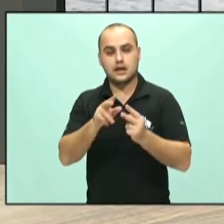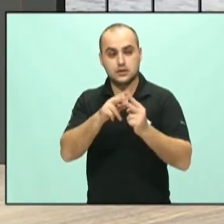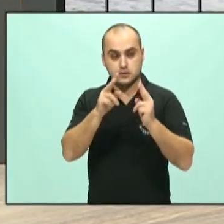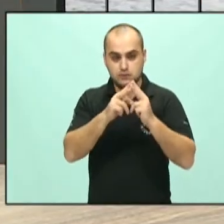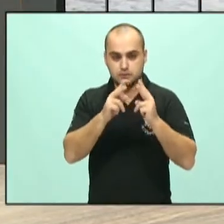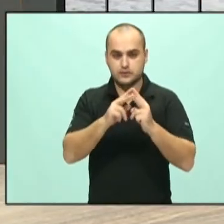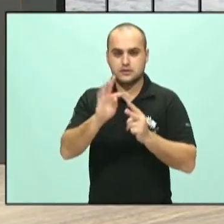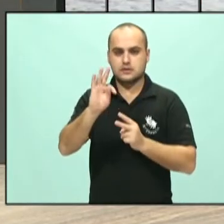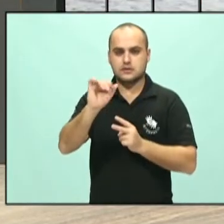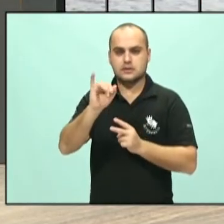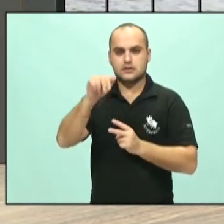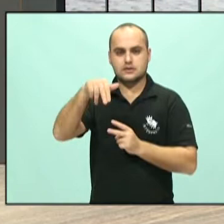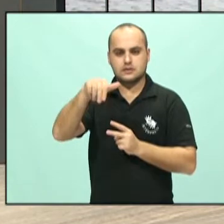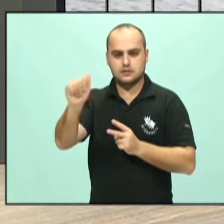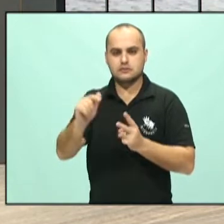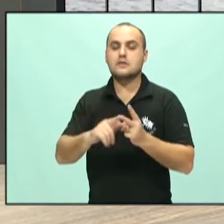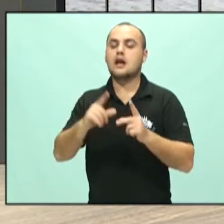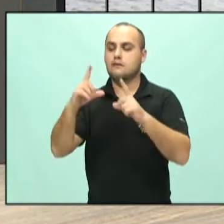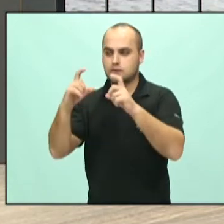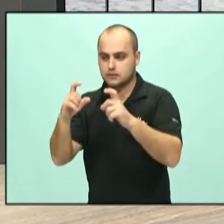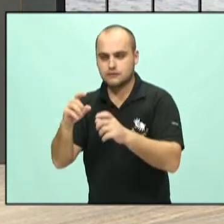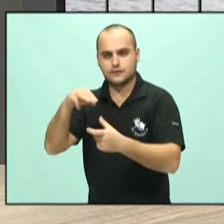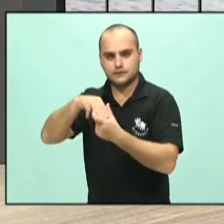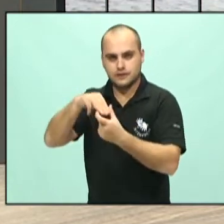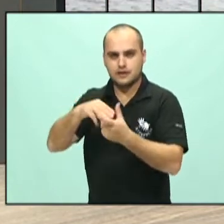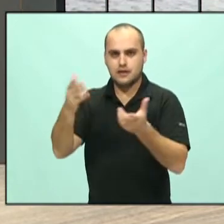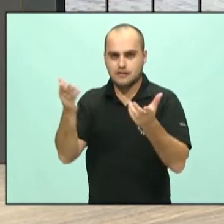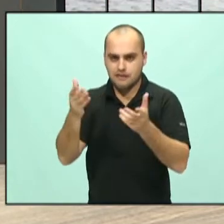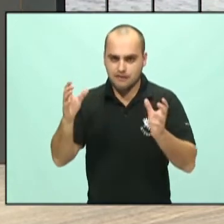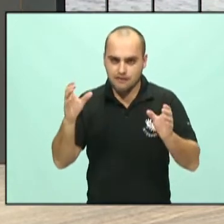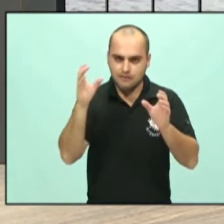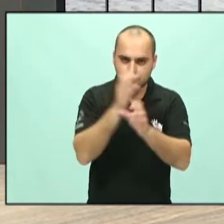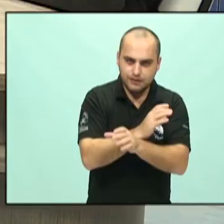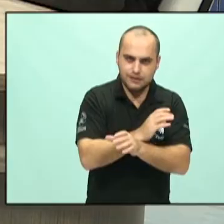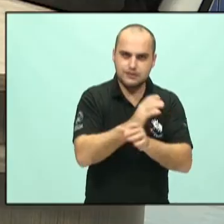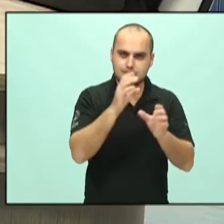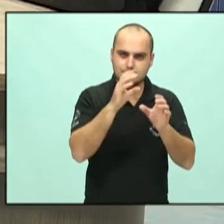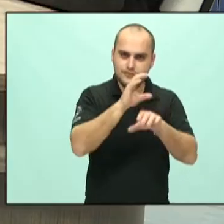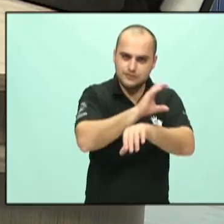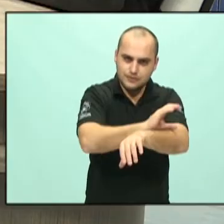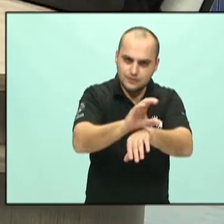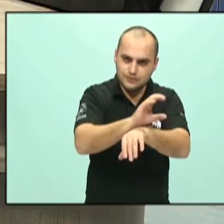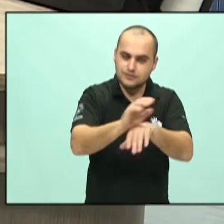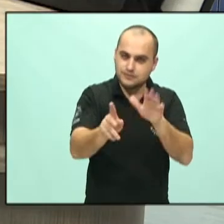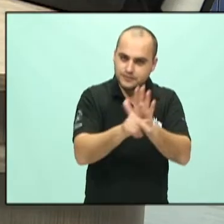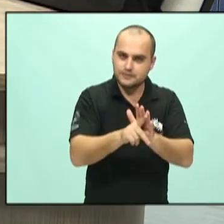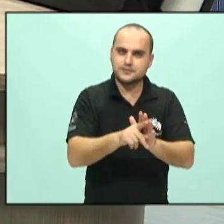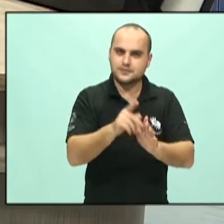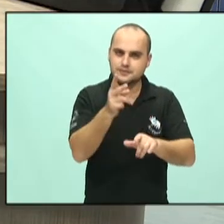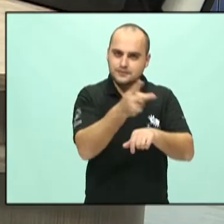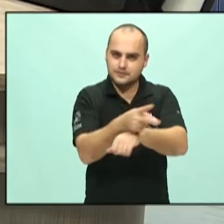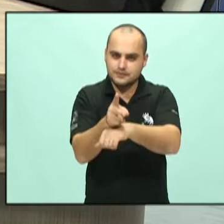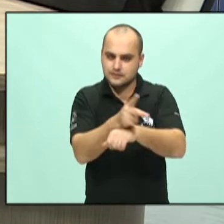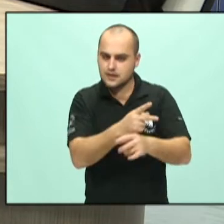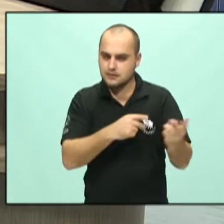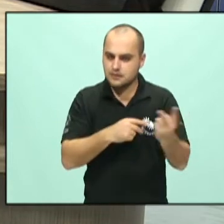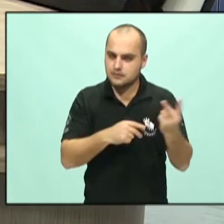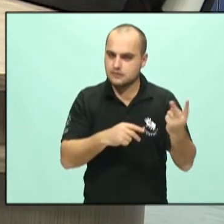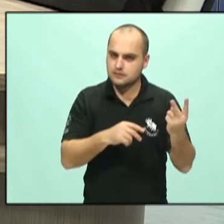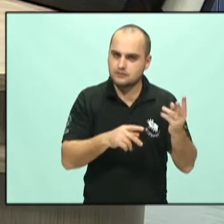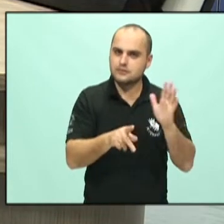Ela já fez fotografia também na Univali, agora está completando o curso de produção audiovisual. E ela que fez dupla aí comigo para a